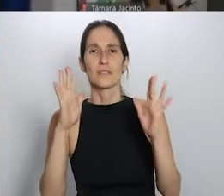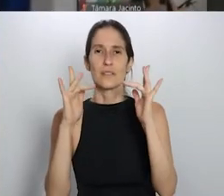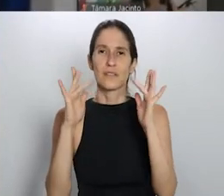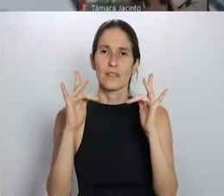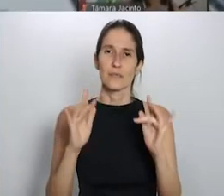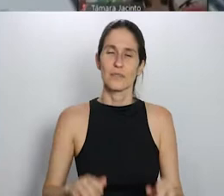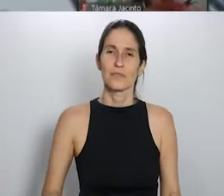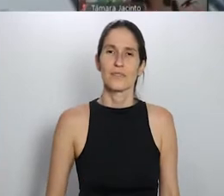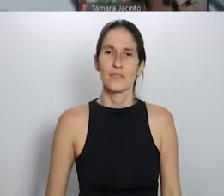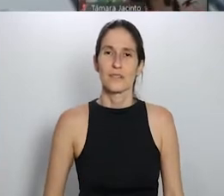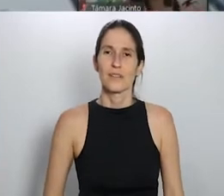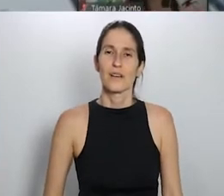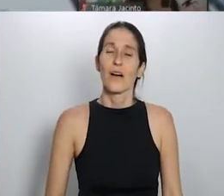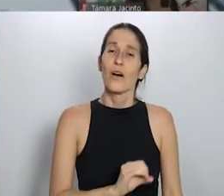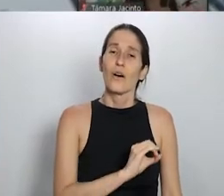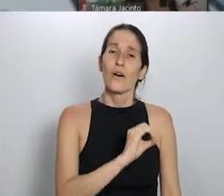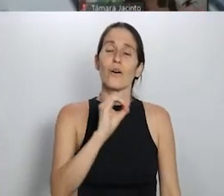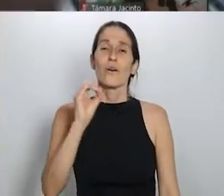Moça